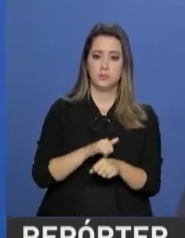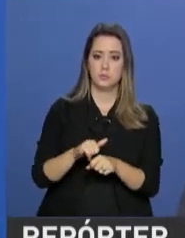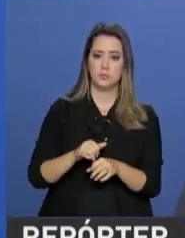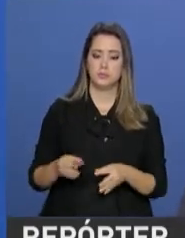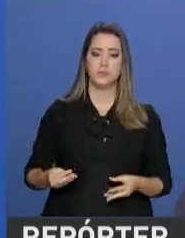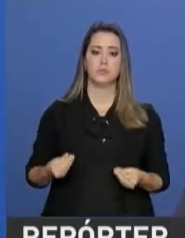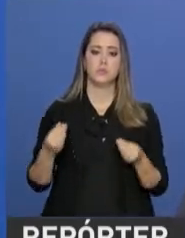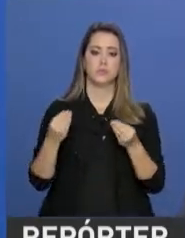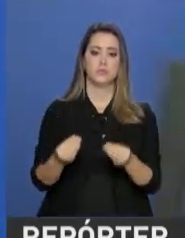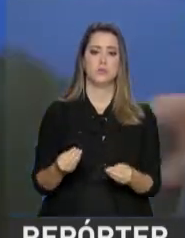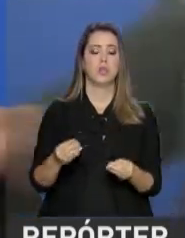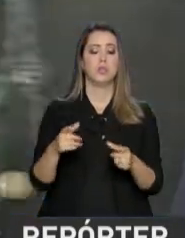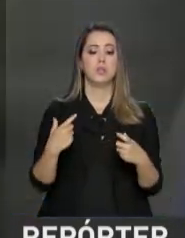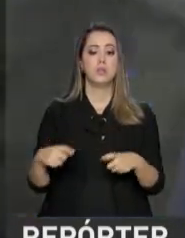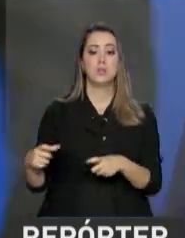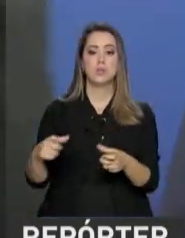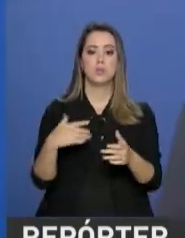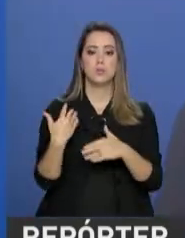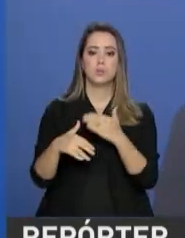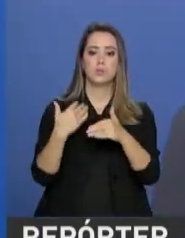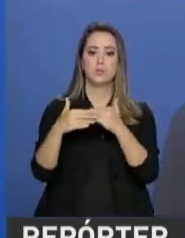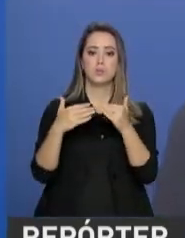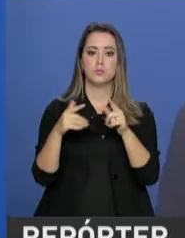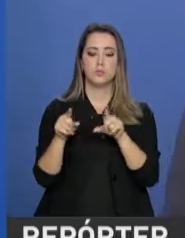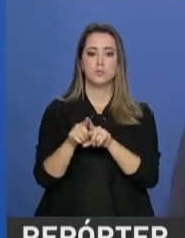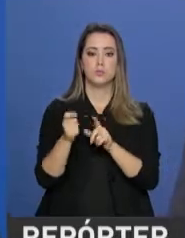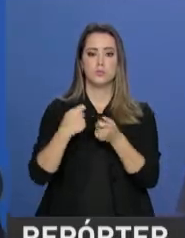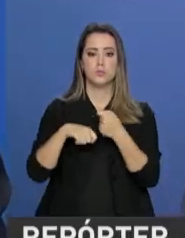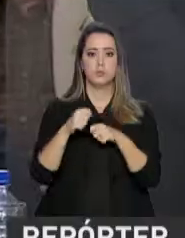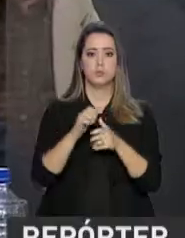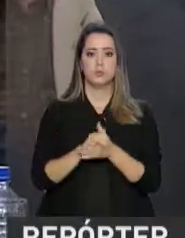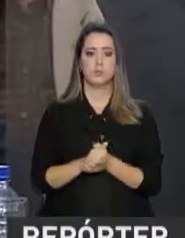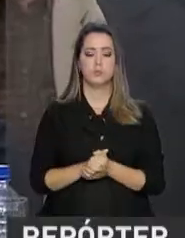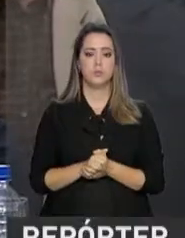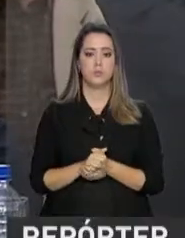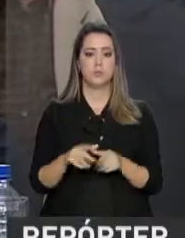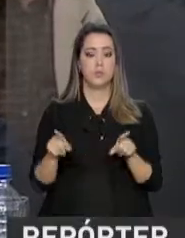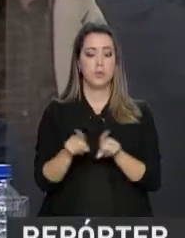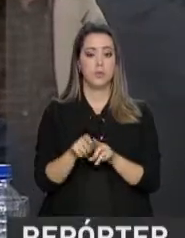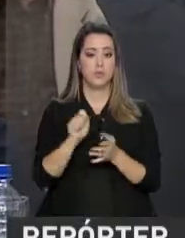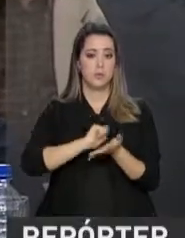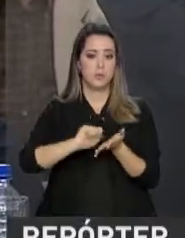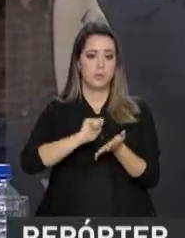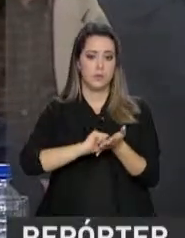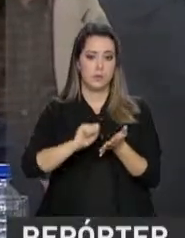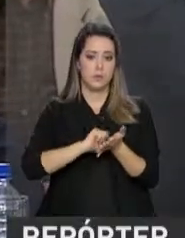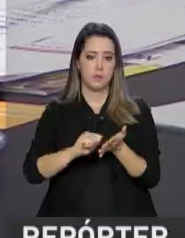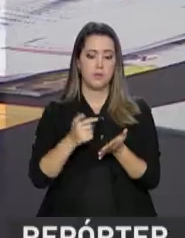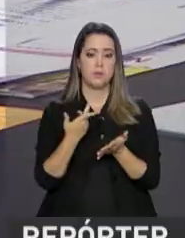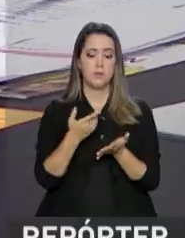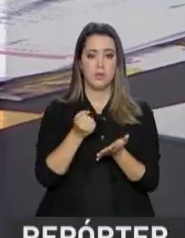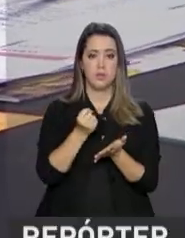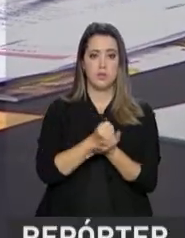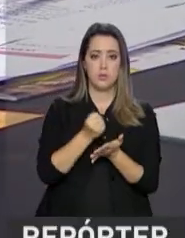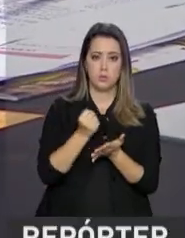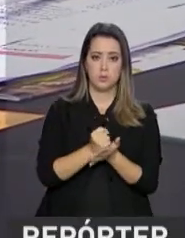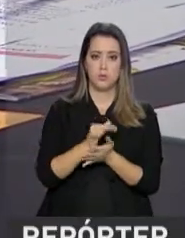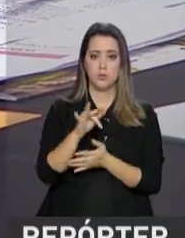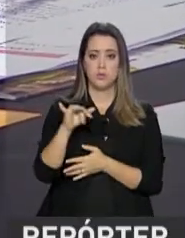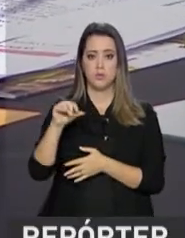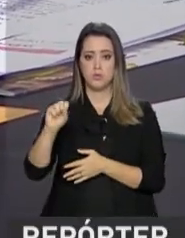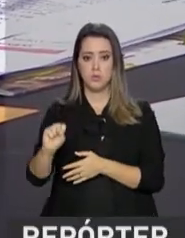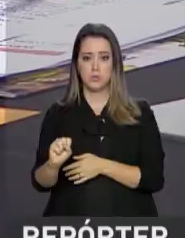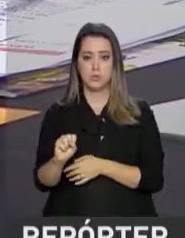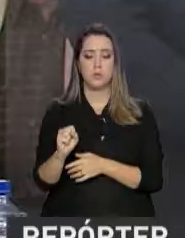garantir nestas regiões o crescimento econômico também foi assinado contrato para financiamento estudantil pelo